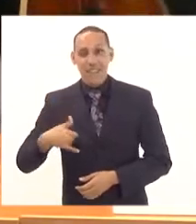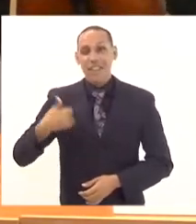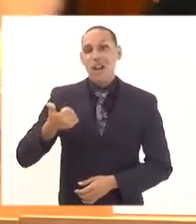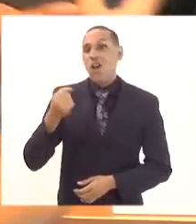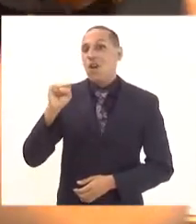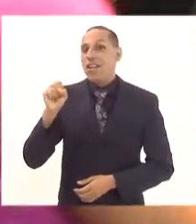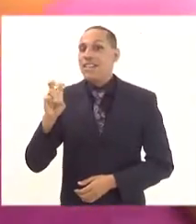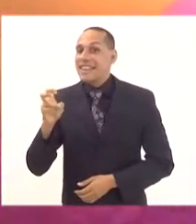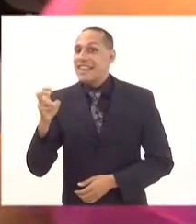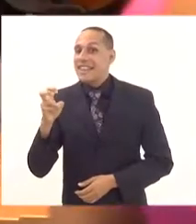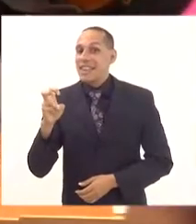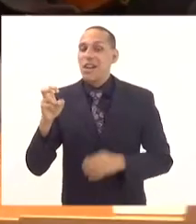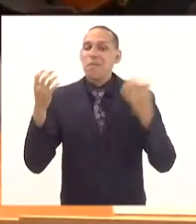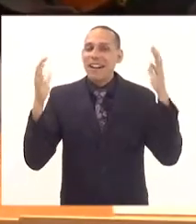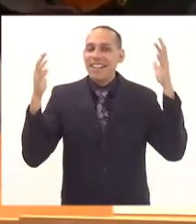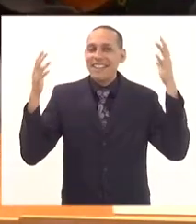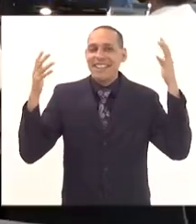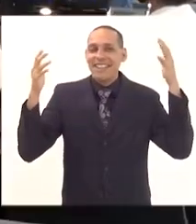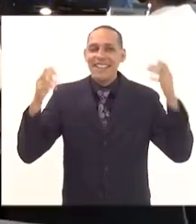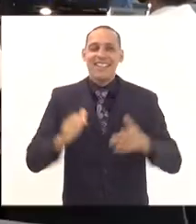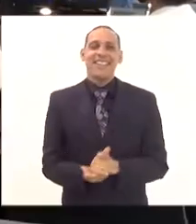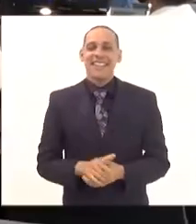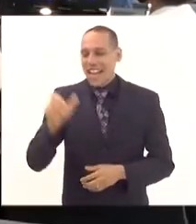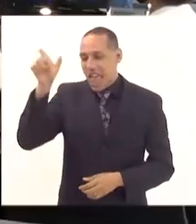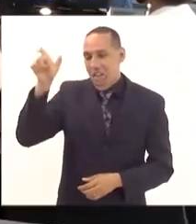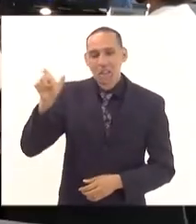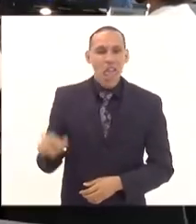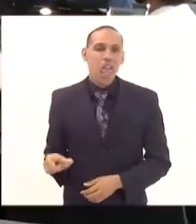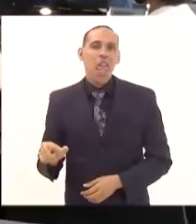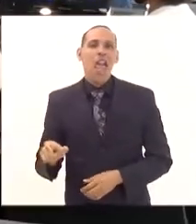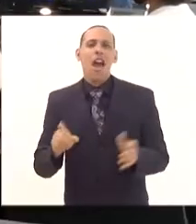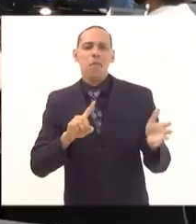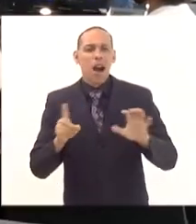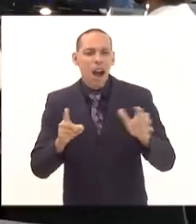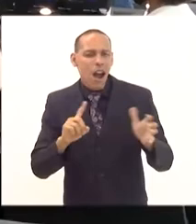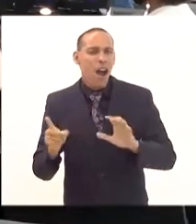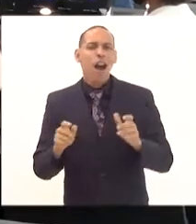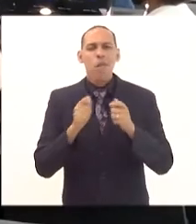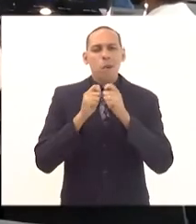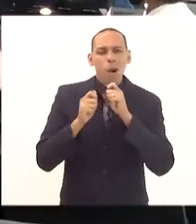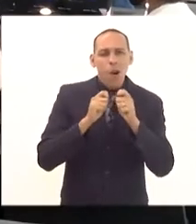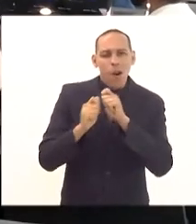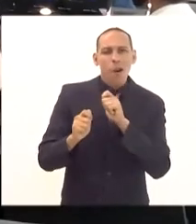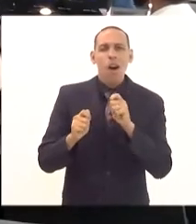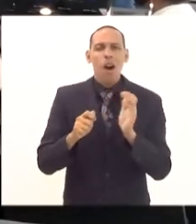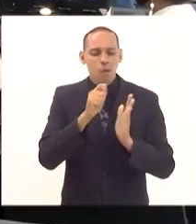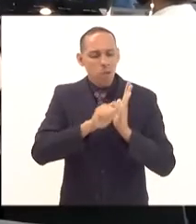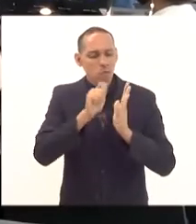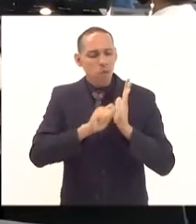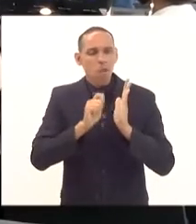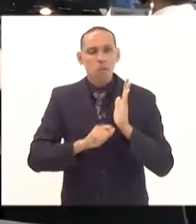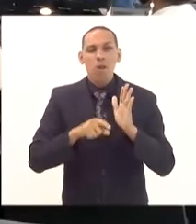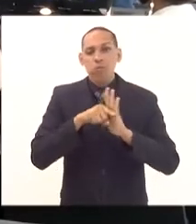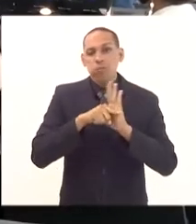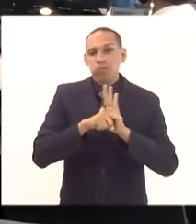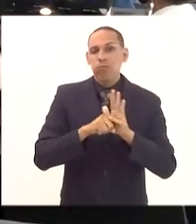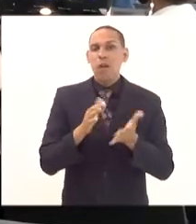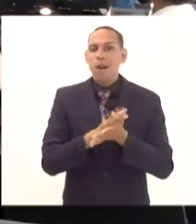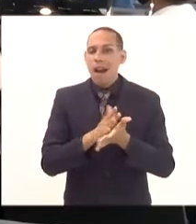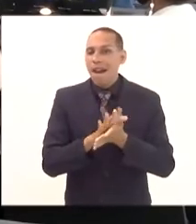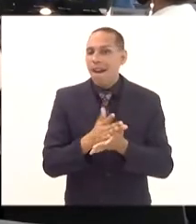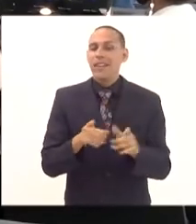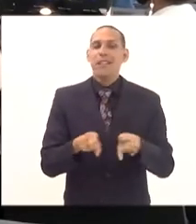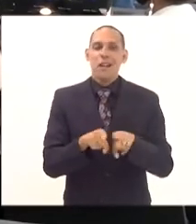para o bem radialista jornalista compositor e pesquisador de samba eu